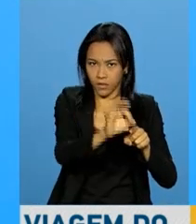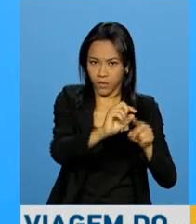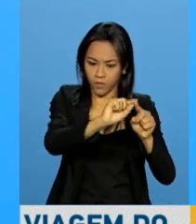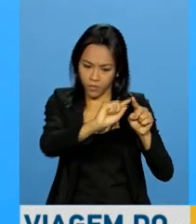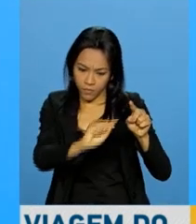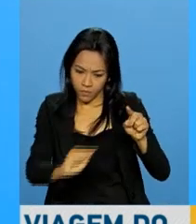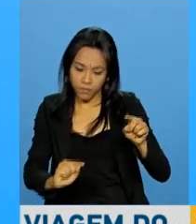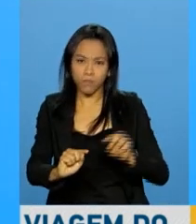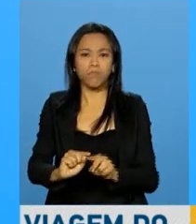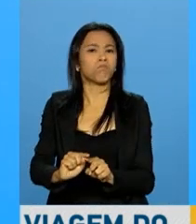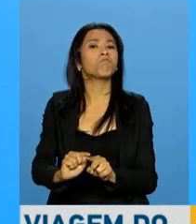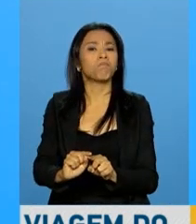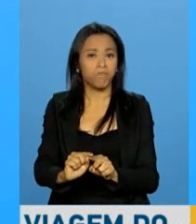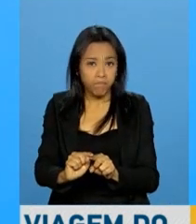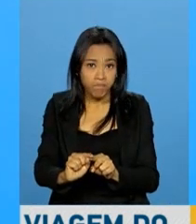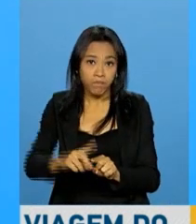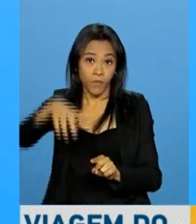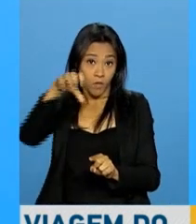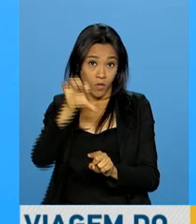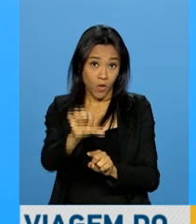14,25%. Hoje está em